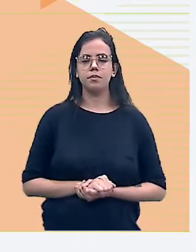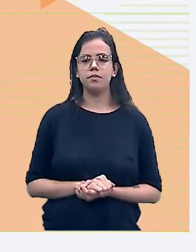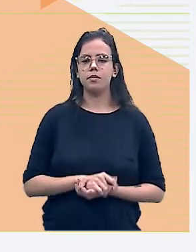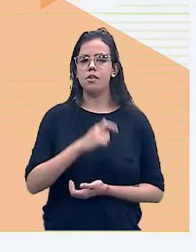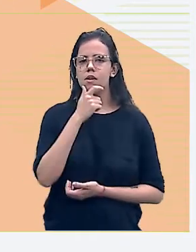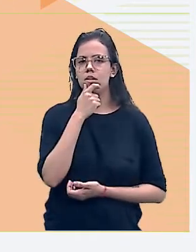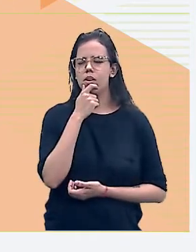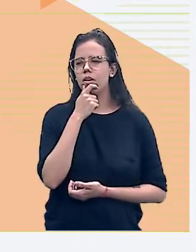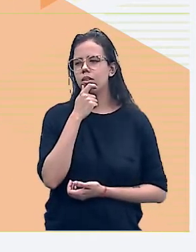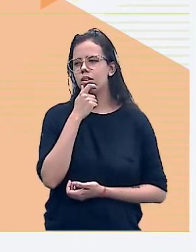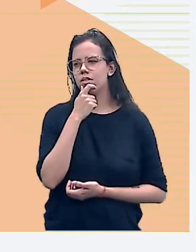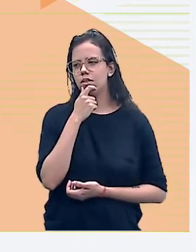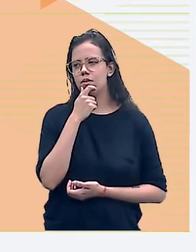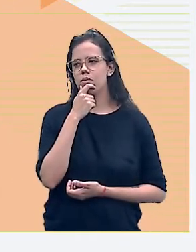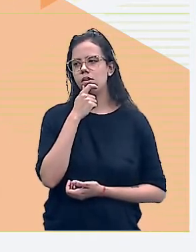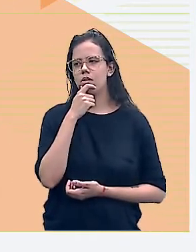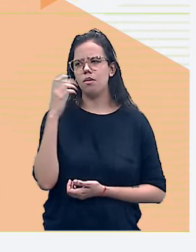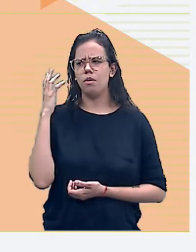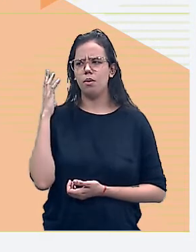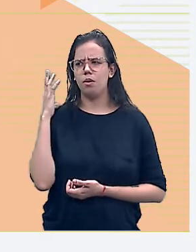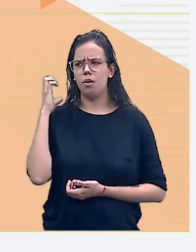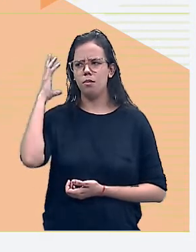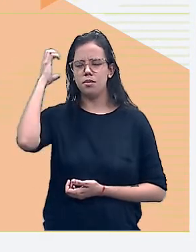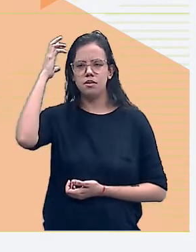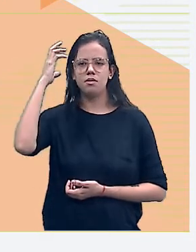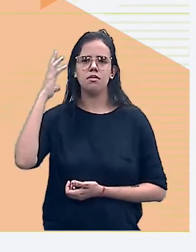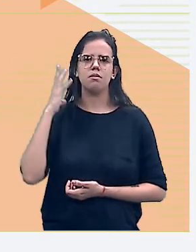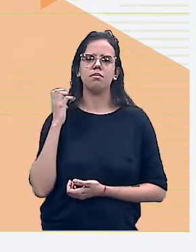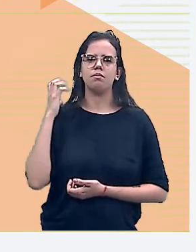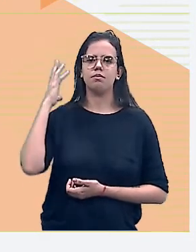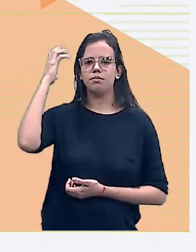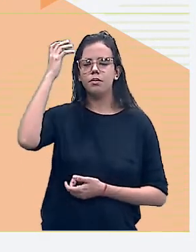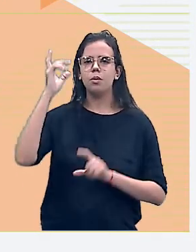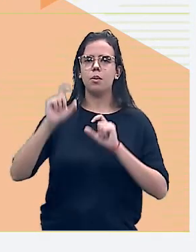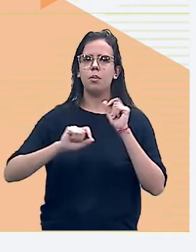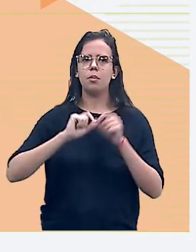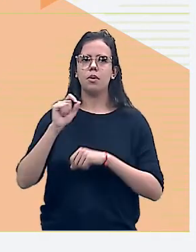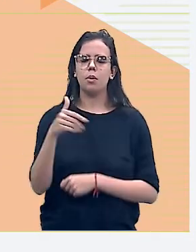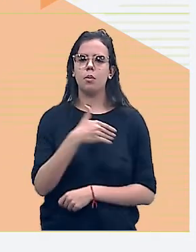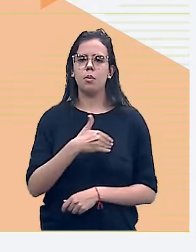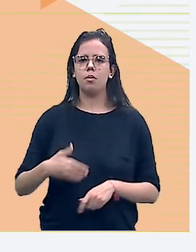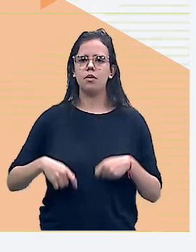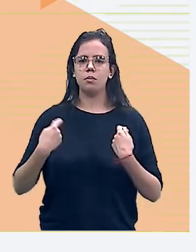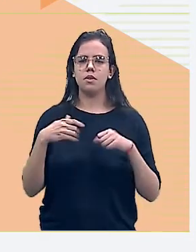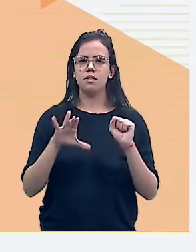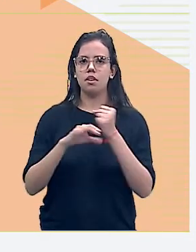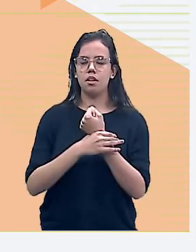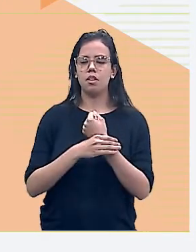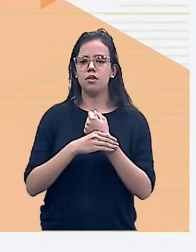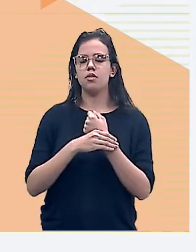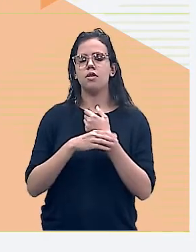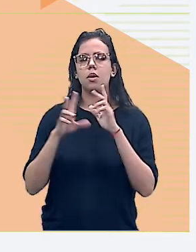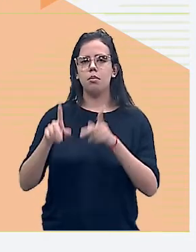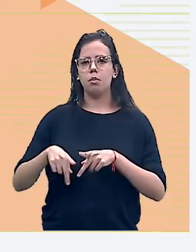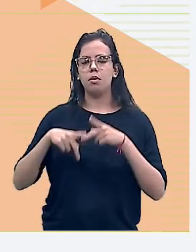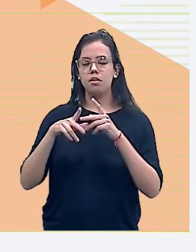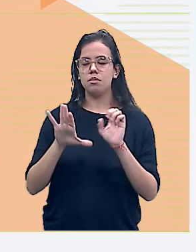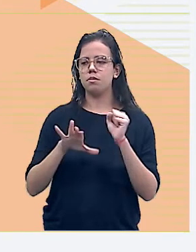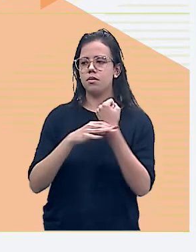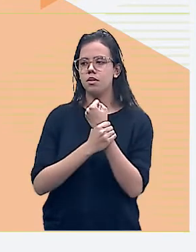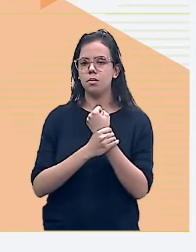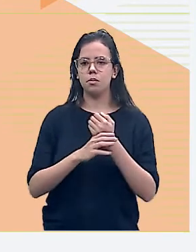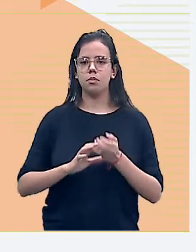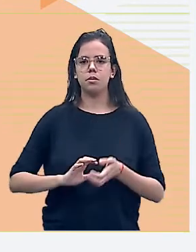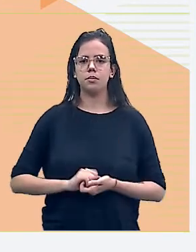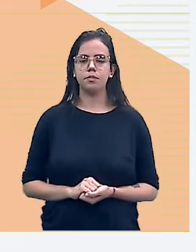o inglês Thomas Hobbes ele fala que o o Estado deve garantir à população a segurança Então